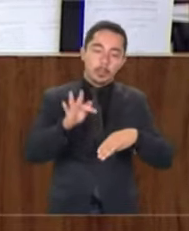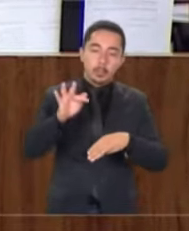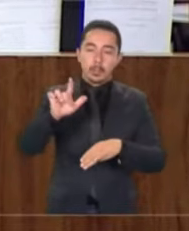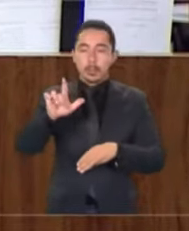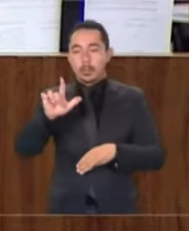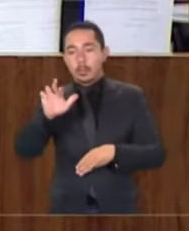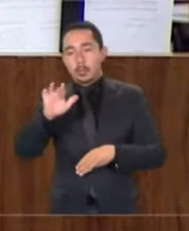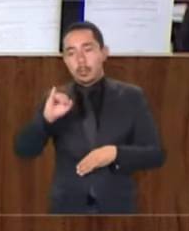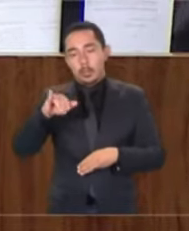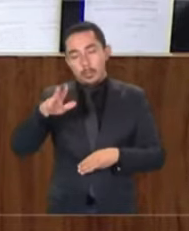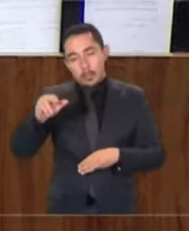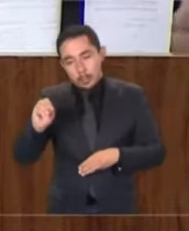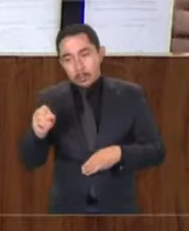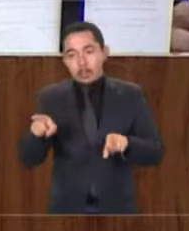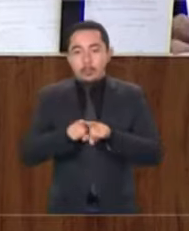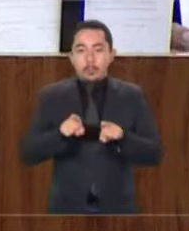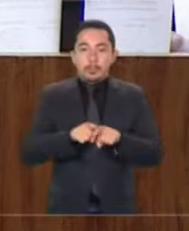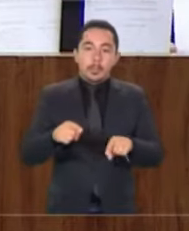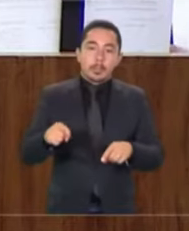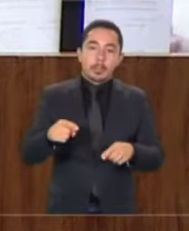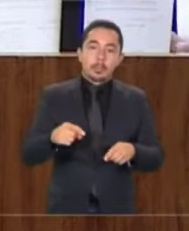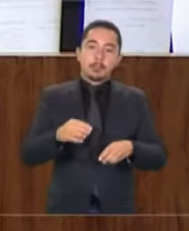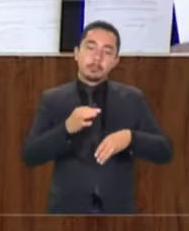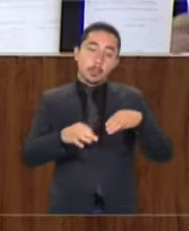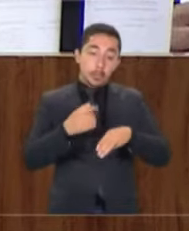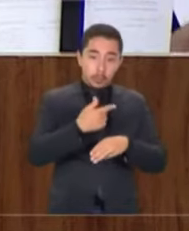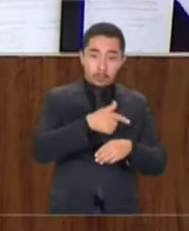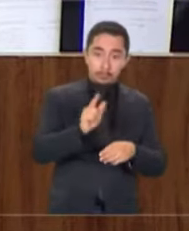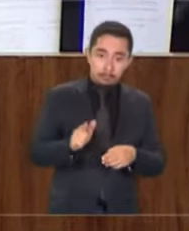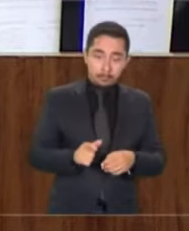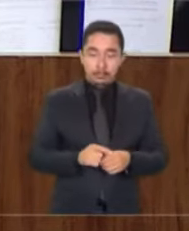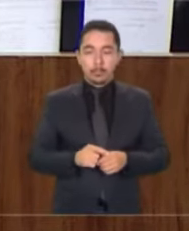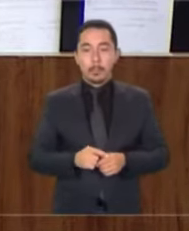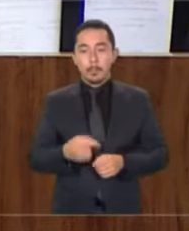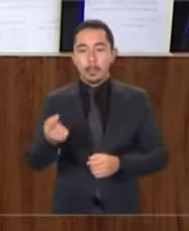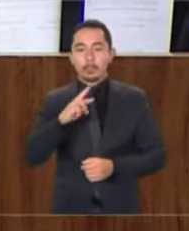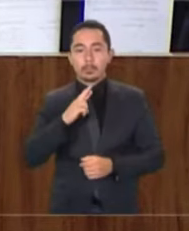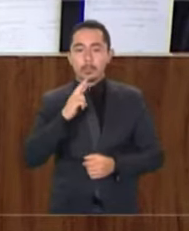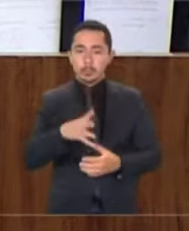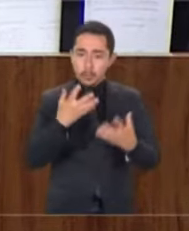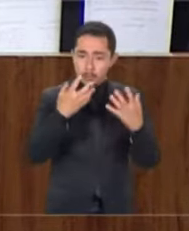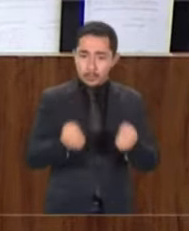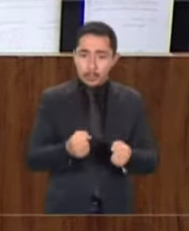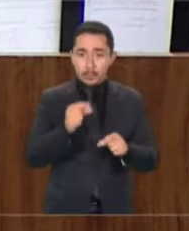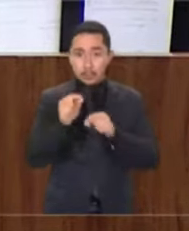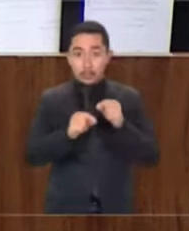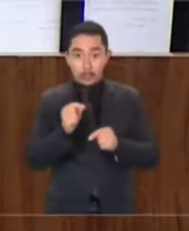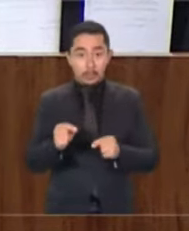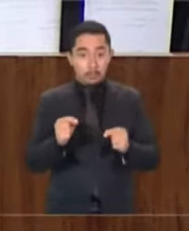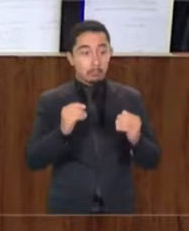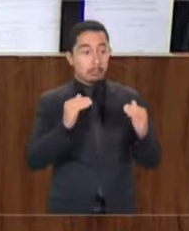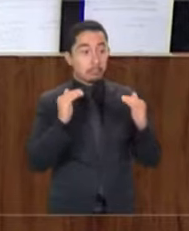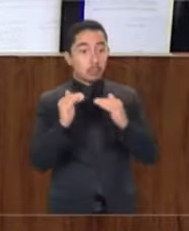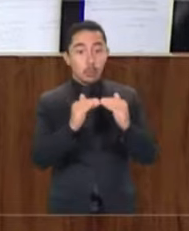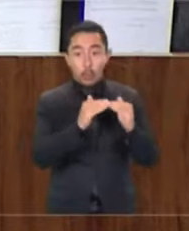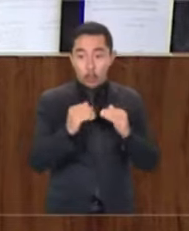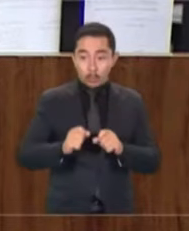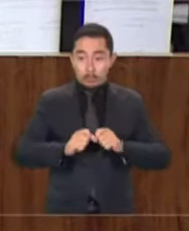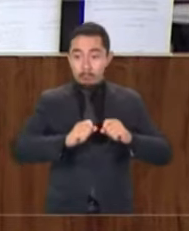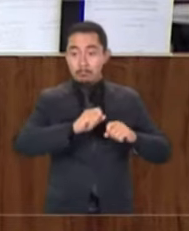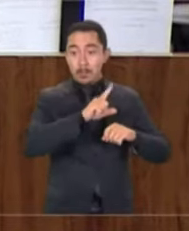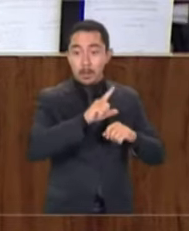a divergência e proclamo o resultado. O tribunal, por maioria, deu provimento ao agravo interno, negando provimento